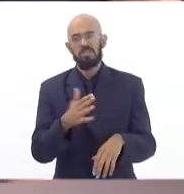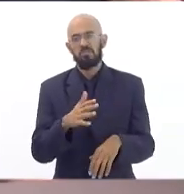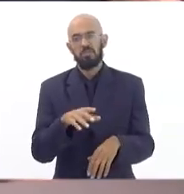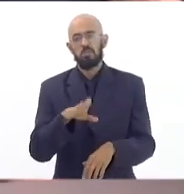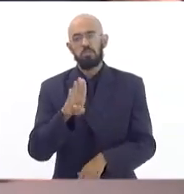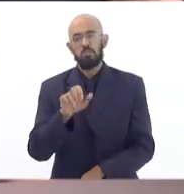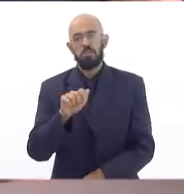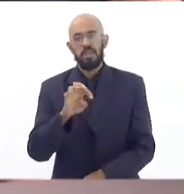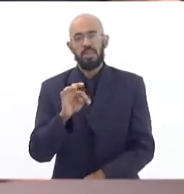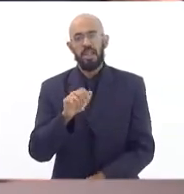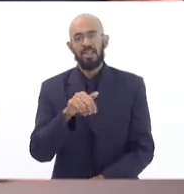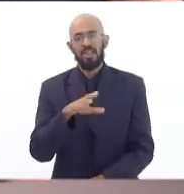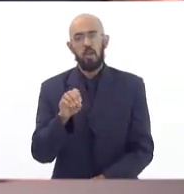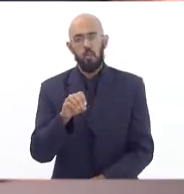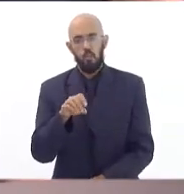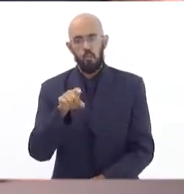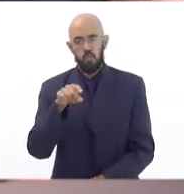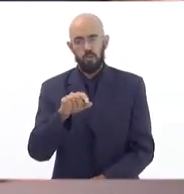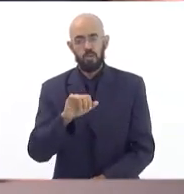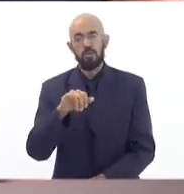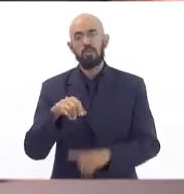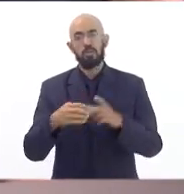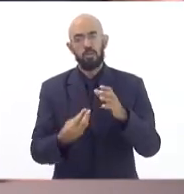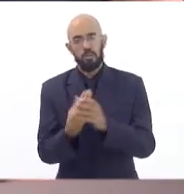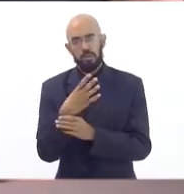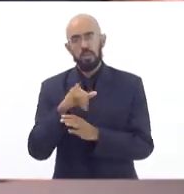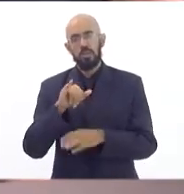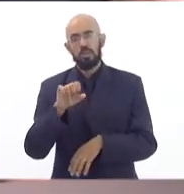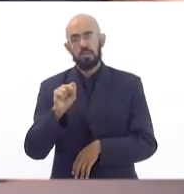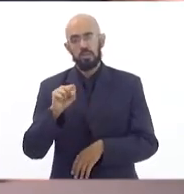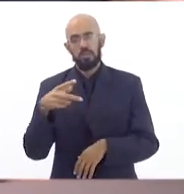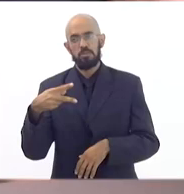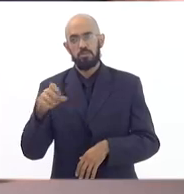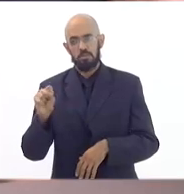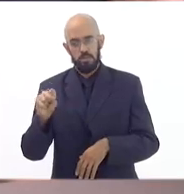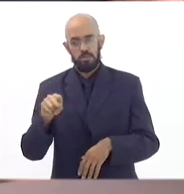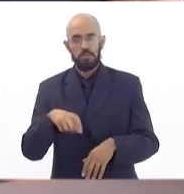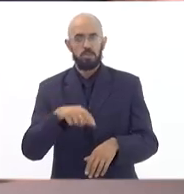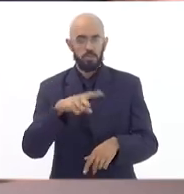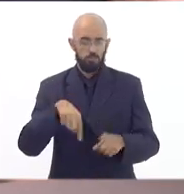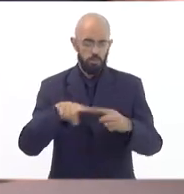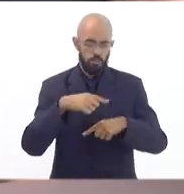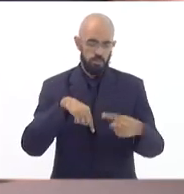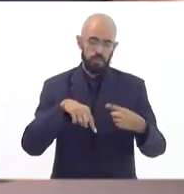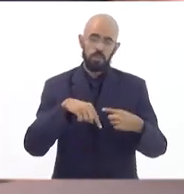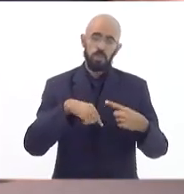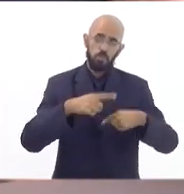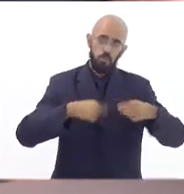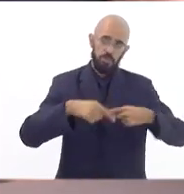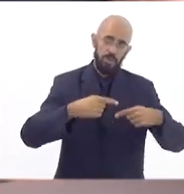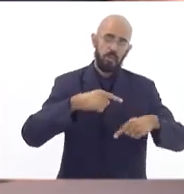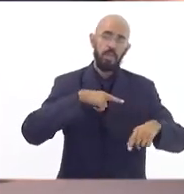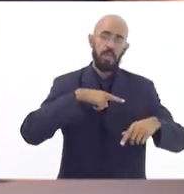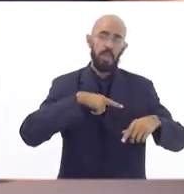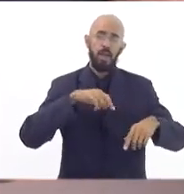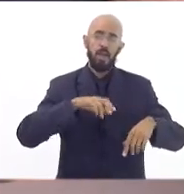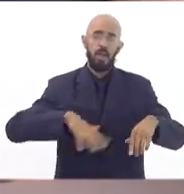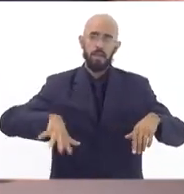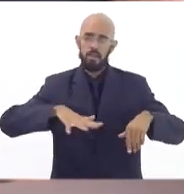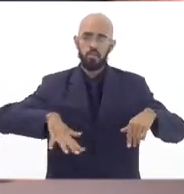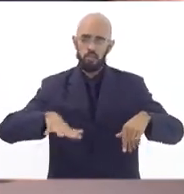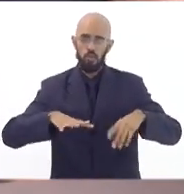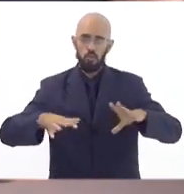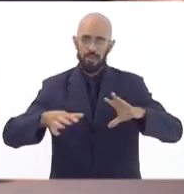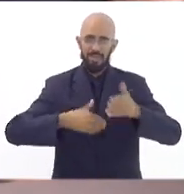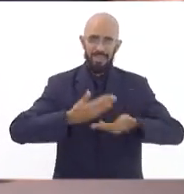militar e um conjunto de a spnet batalhões formam a a a região integrada de segurança não esses dados são advogados dessa